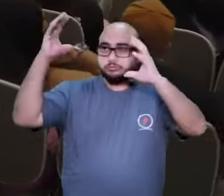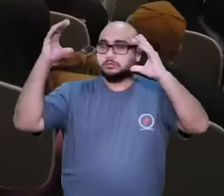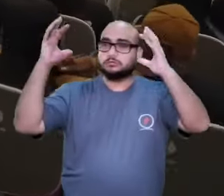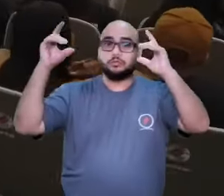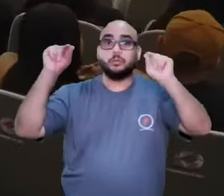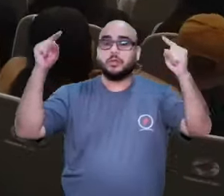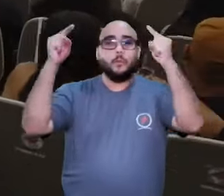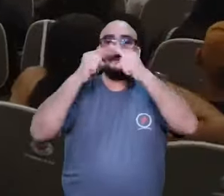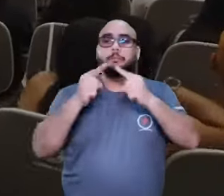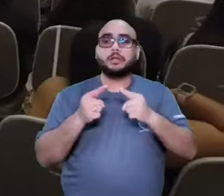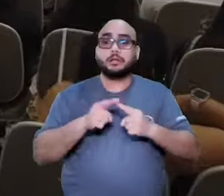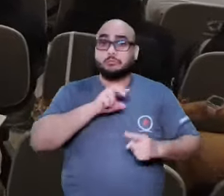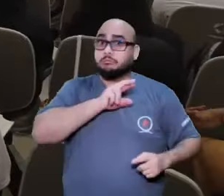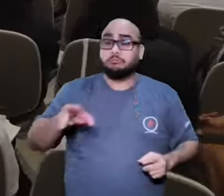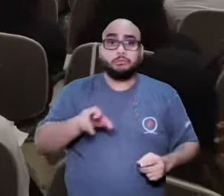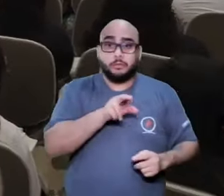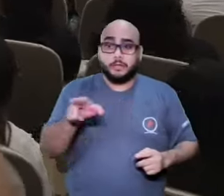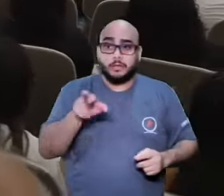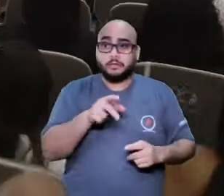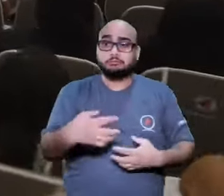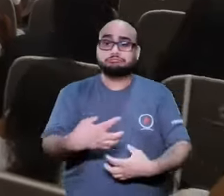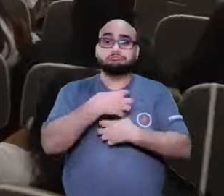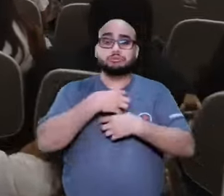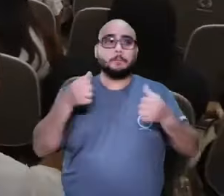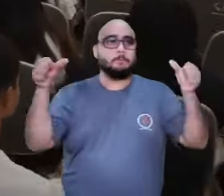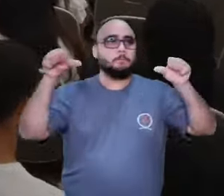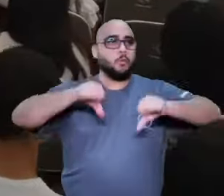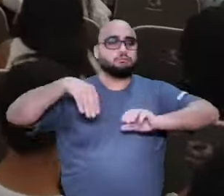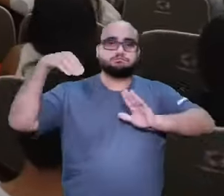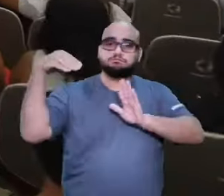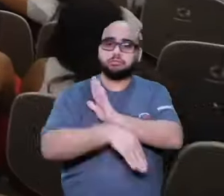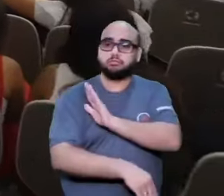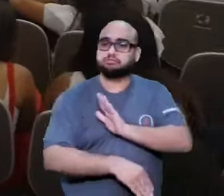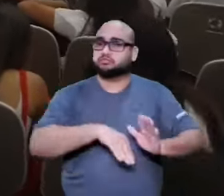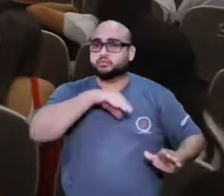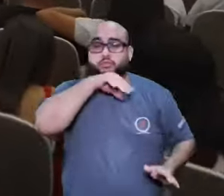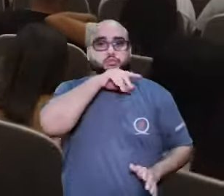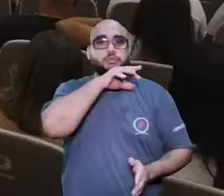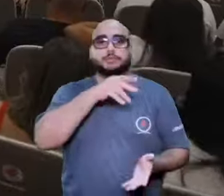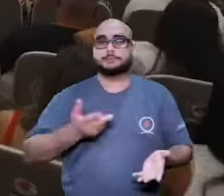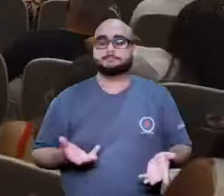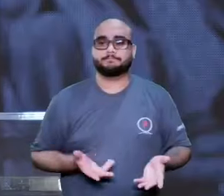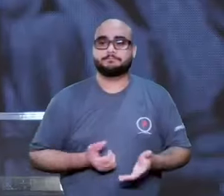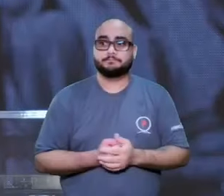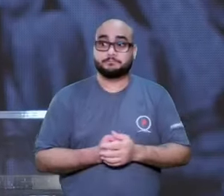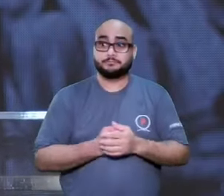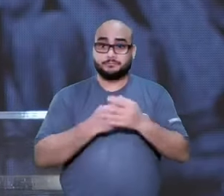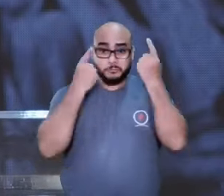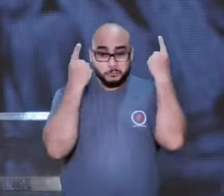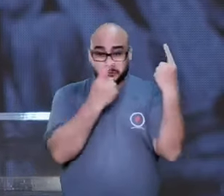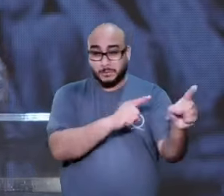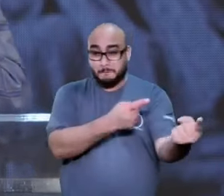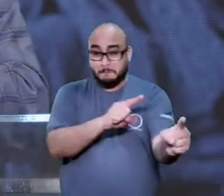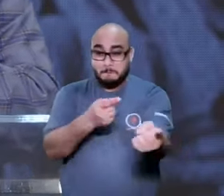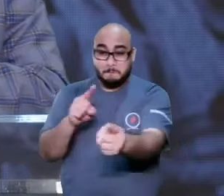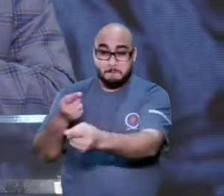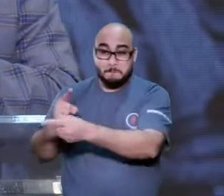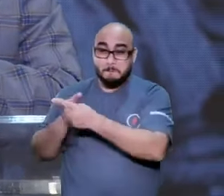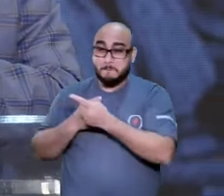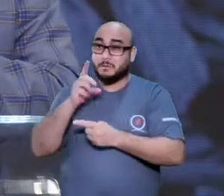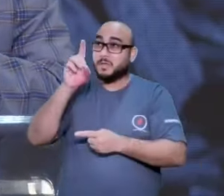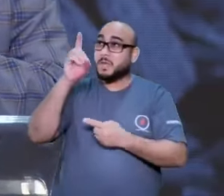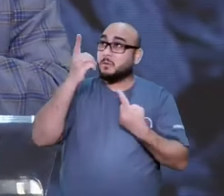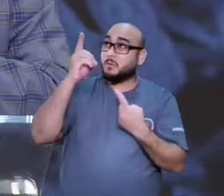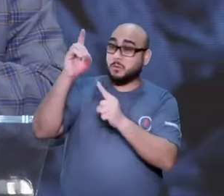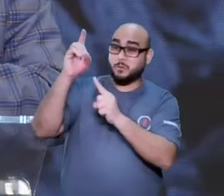realizados se tornam um grande pesadelo e acabam se revoltando contra Deus e culpando